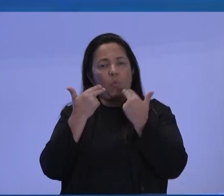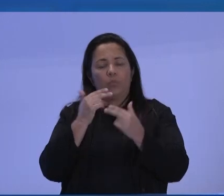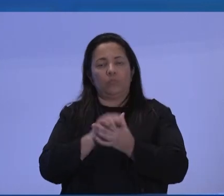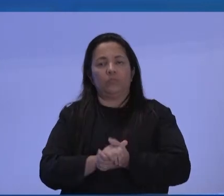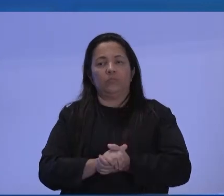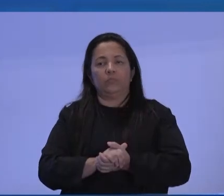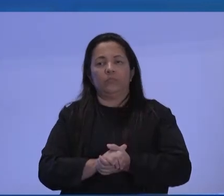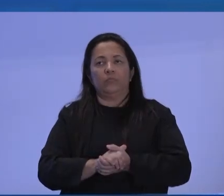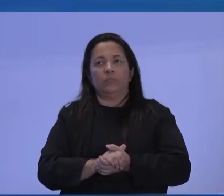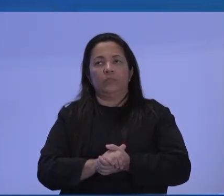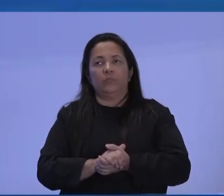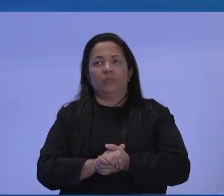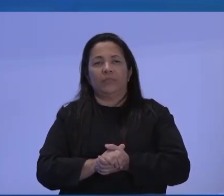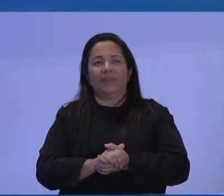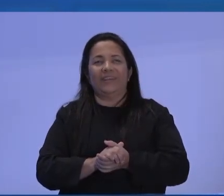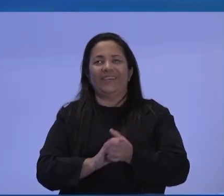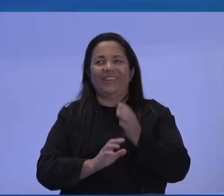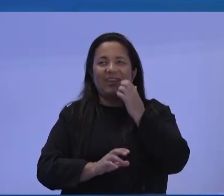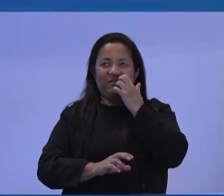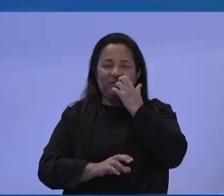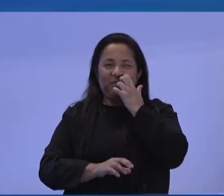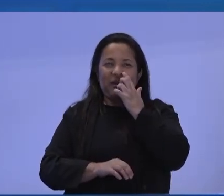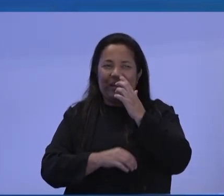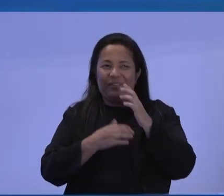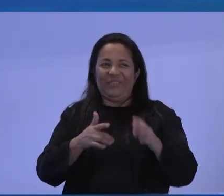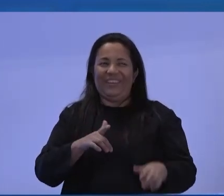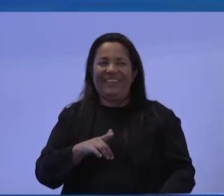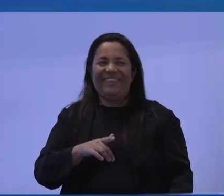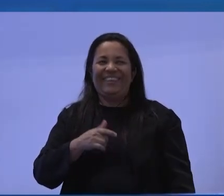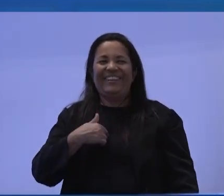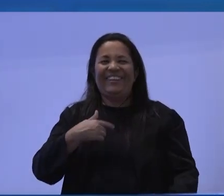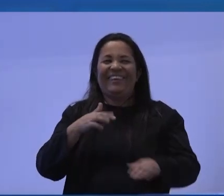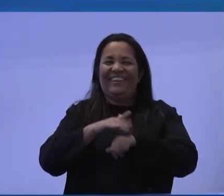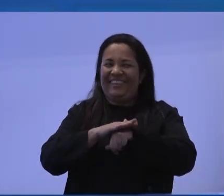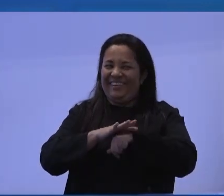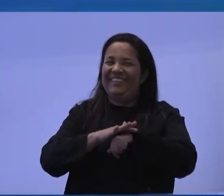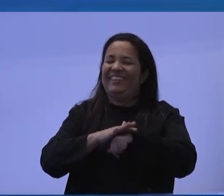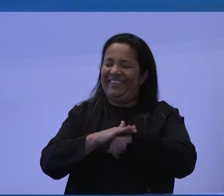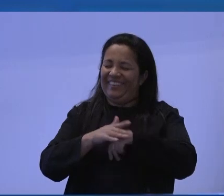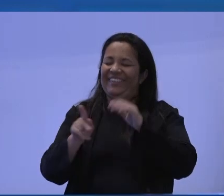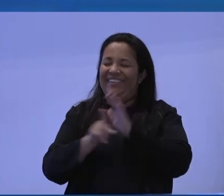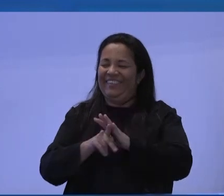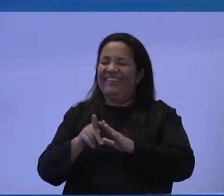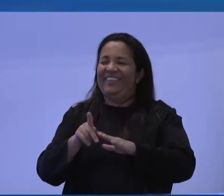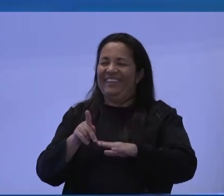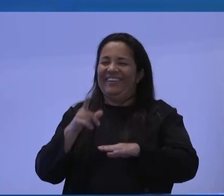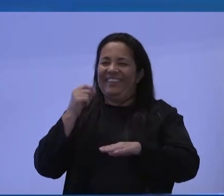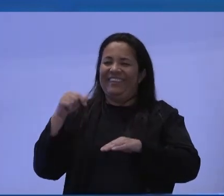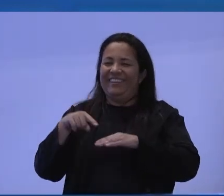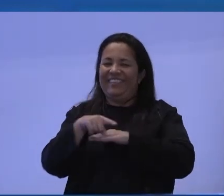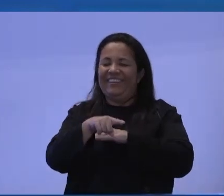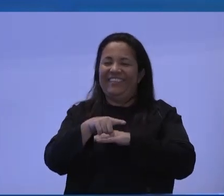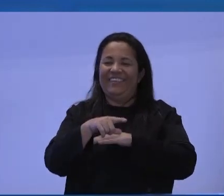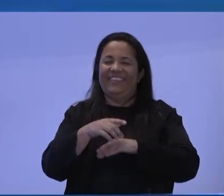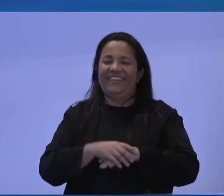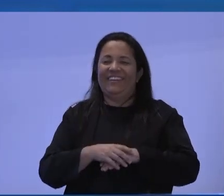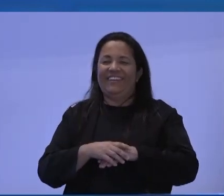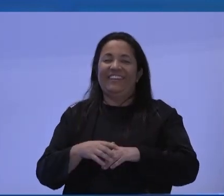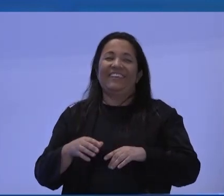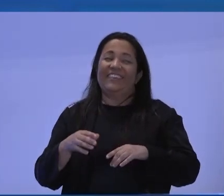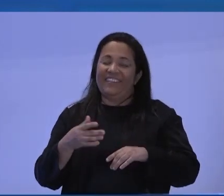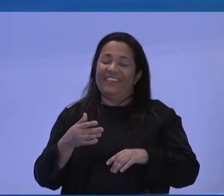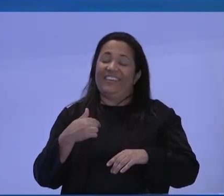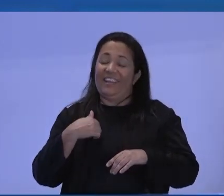Na forma virchoviana, temos aqui a leishmaniose, uma doença provocada pelo protozoário do